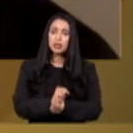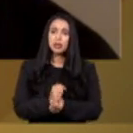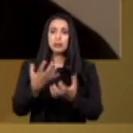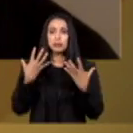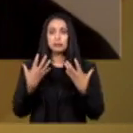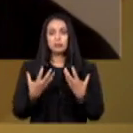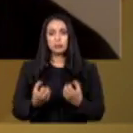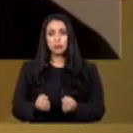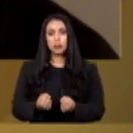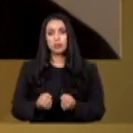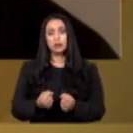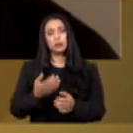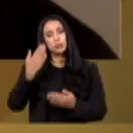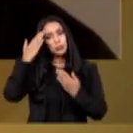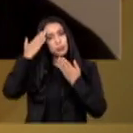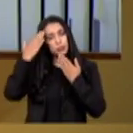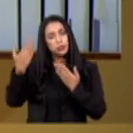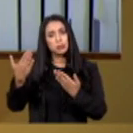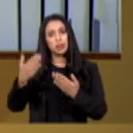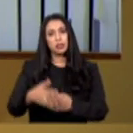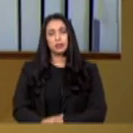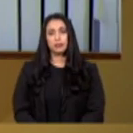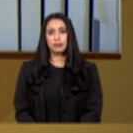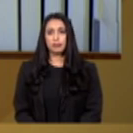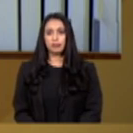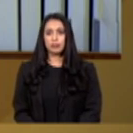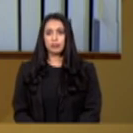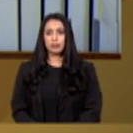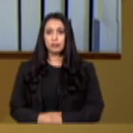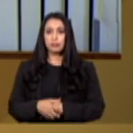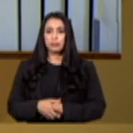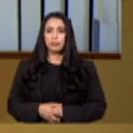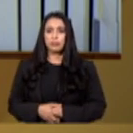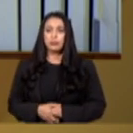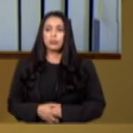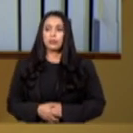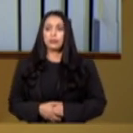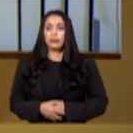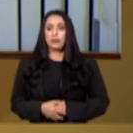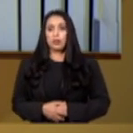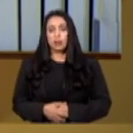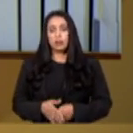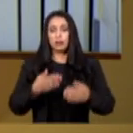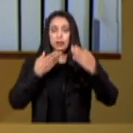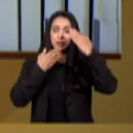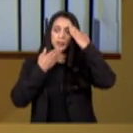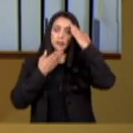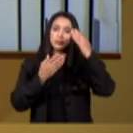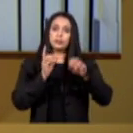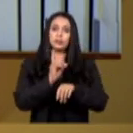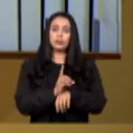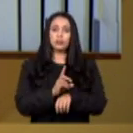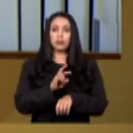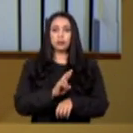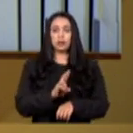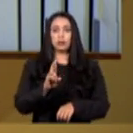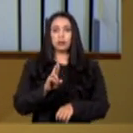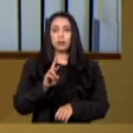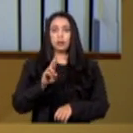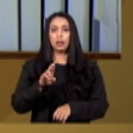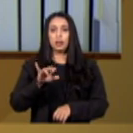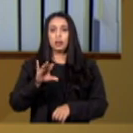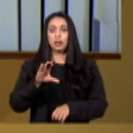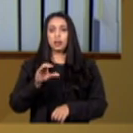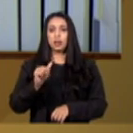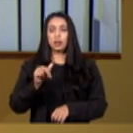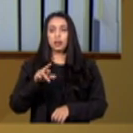concessão da segurança rodoviária e agradeço ao ricardo levy e agora pelo impetrado